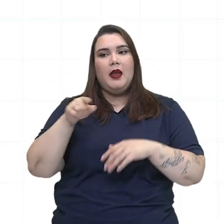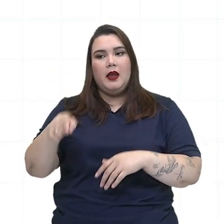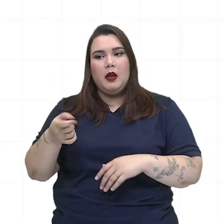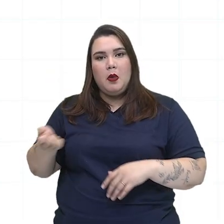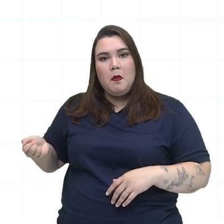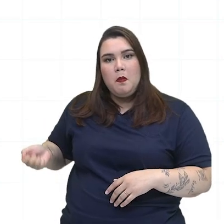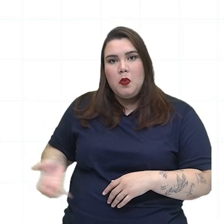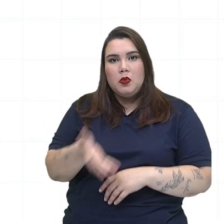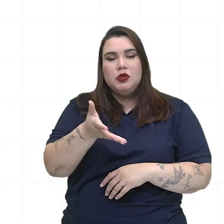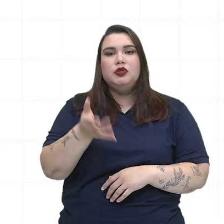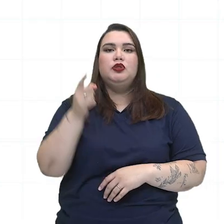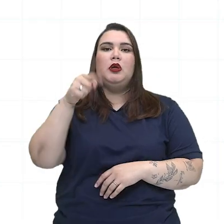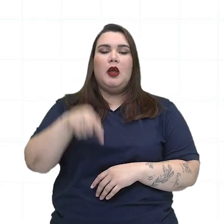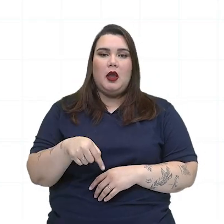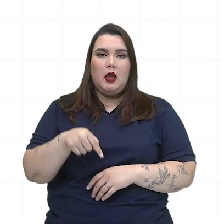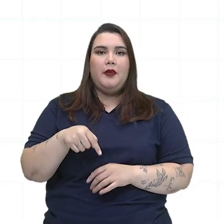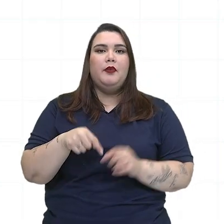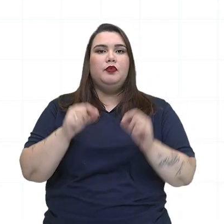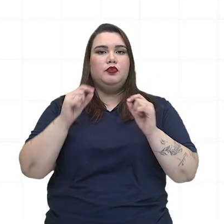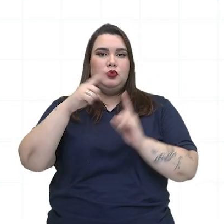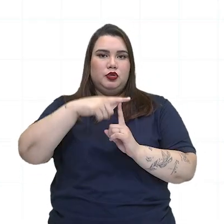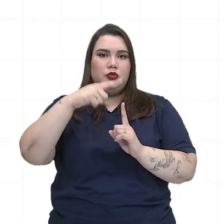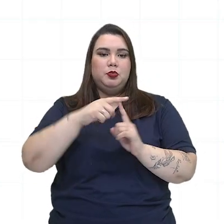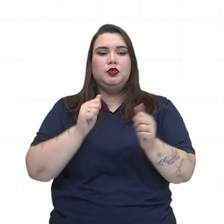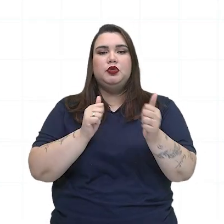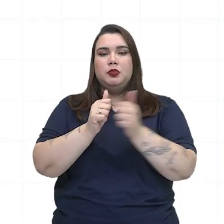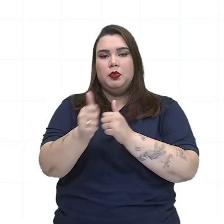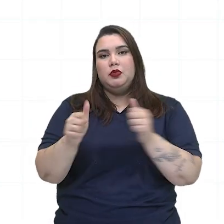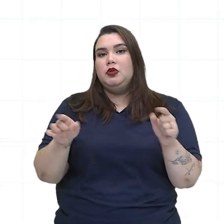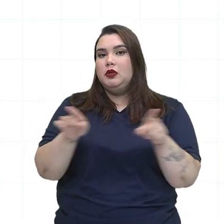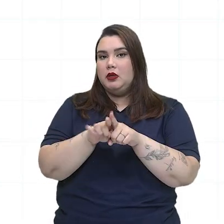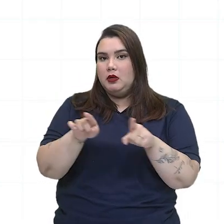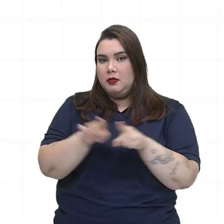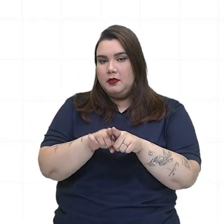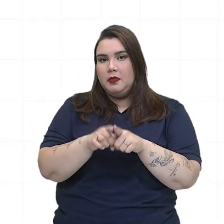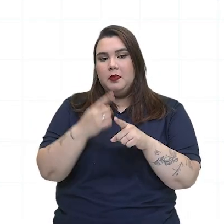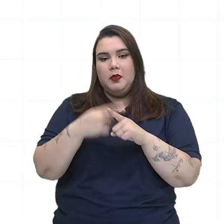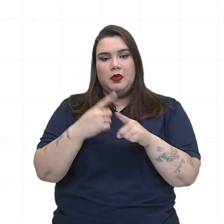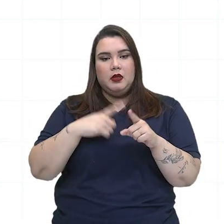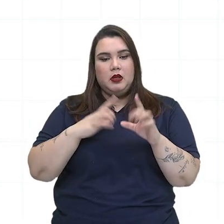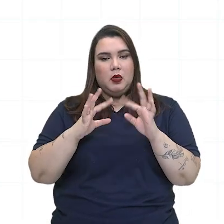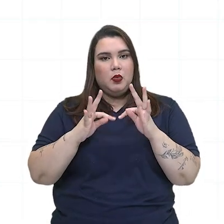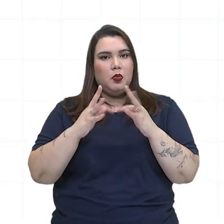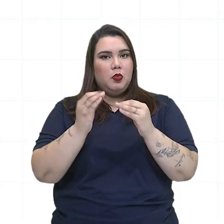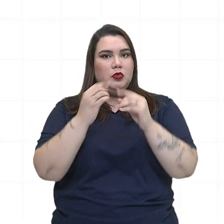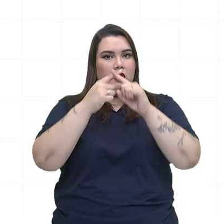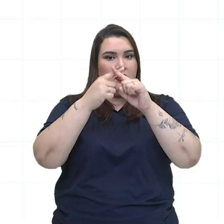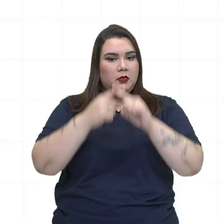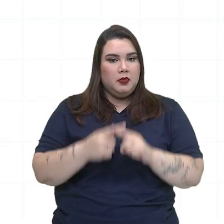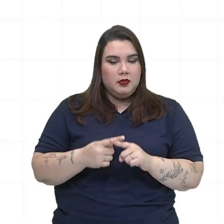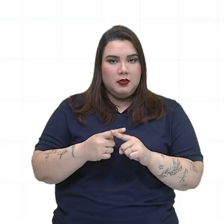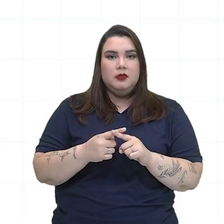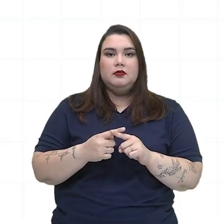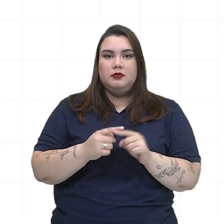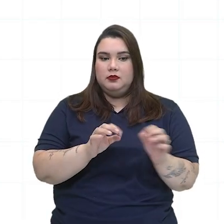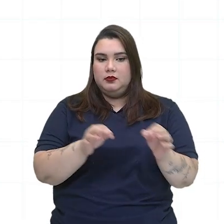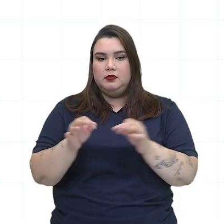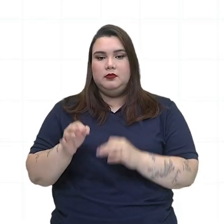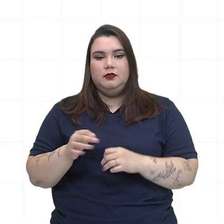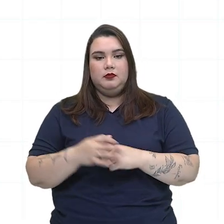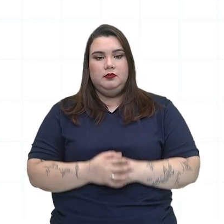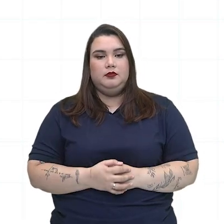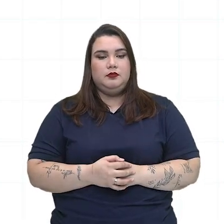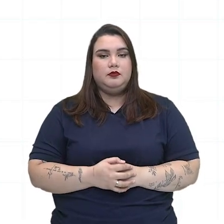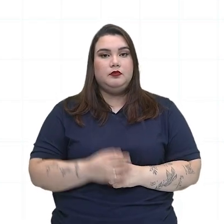de precisão, tanto é que tem todos esses campeonatos, tá certo? Aqui na nossa região ainda